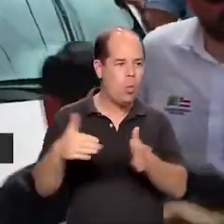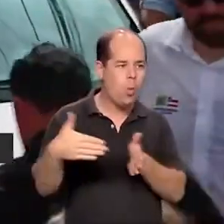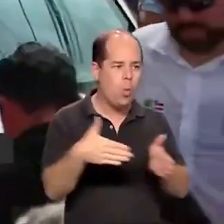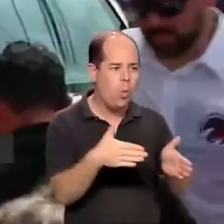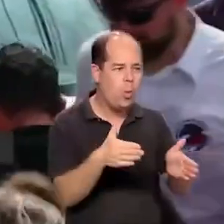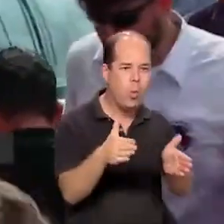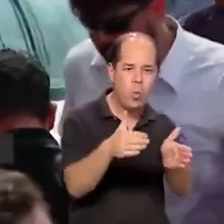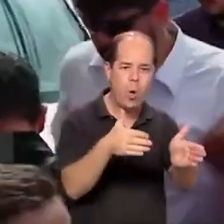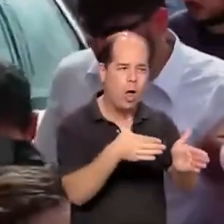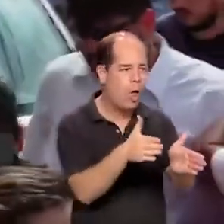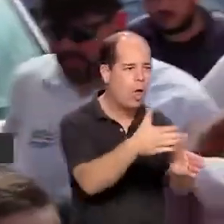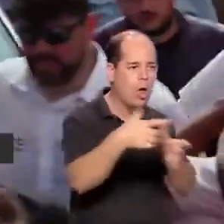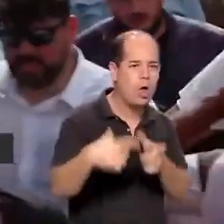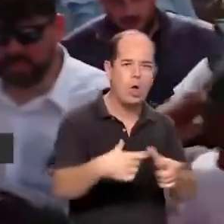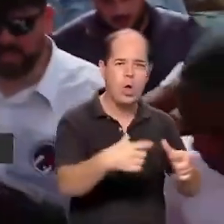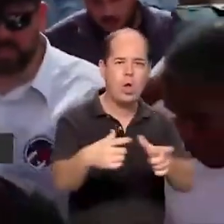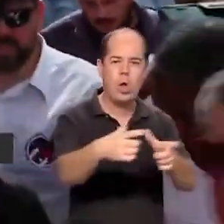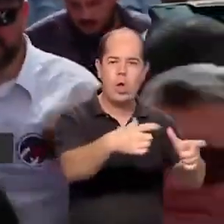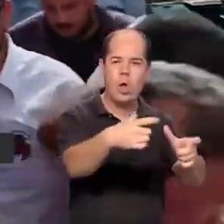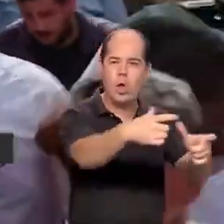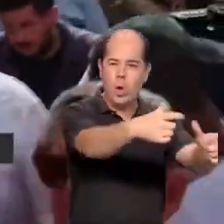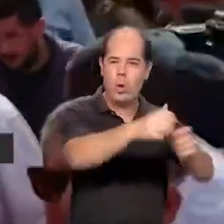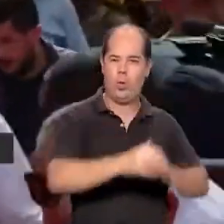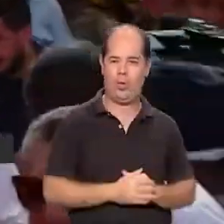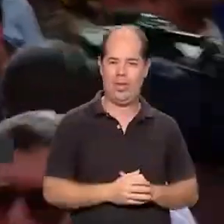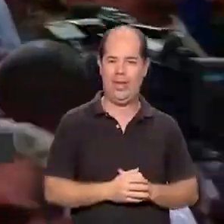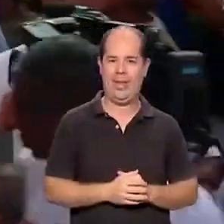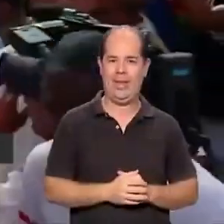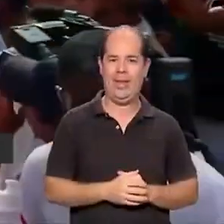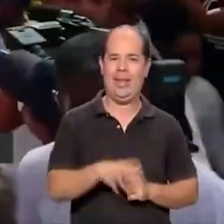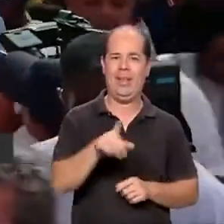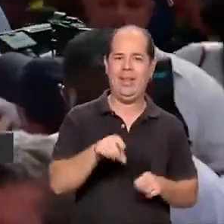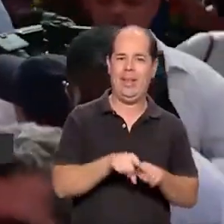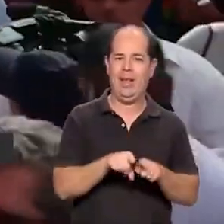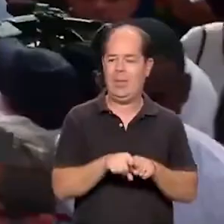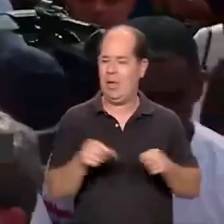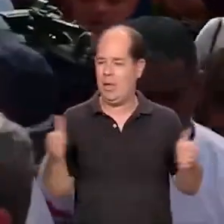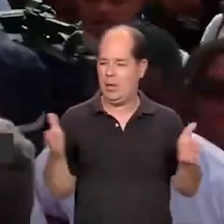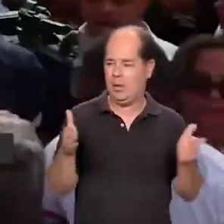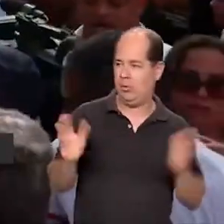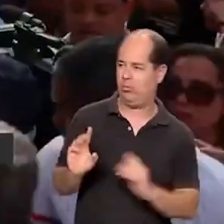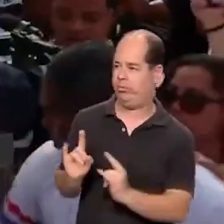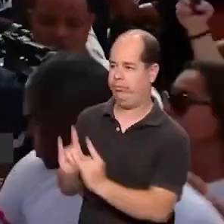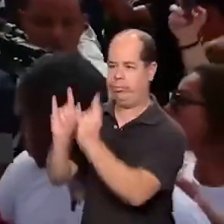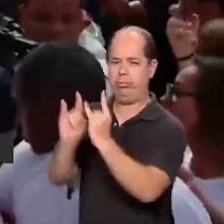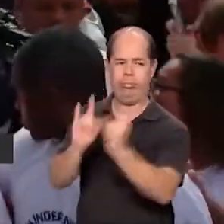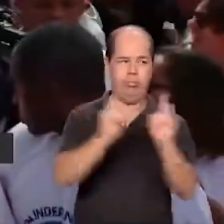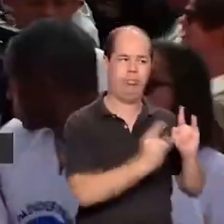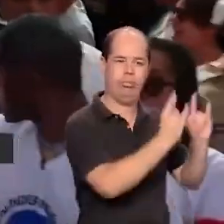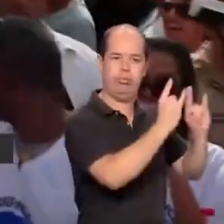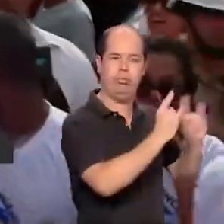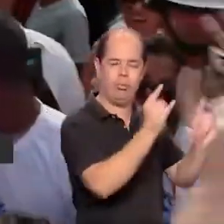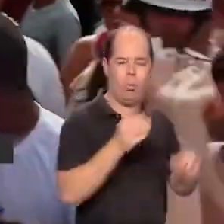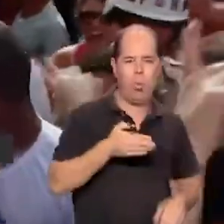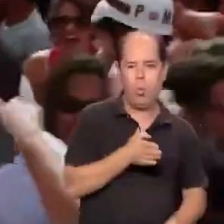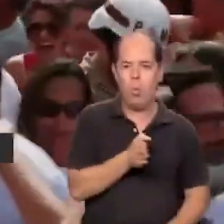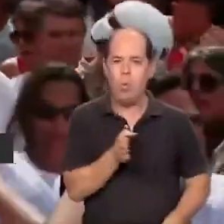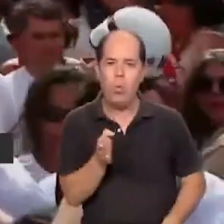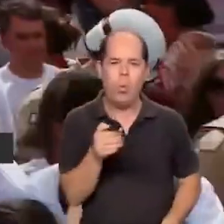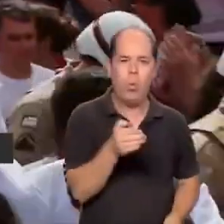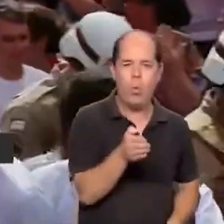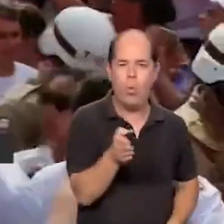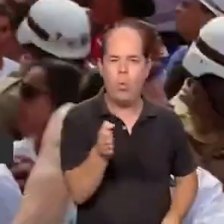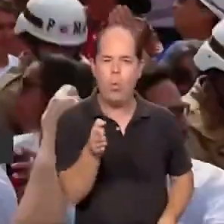cidade, tomando os fortes, se aquartelando nos conventos, igrejas e quartéis.